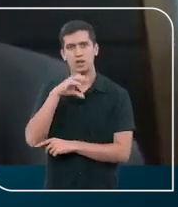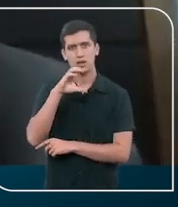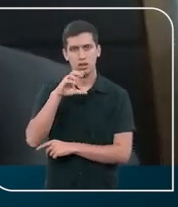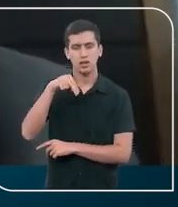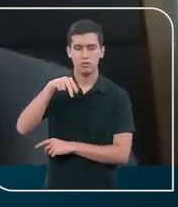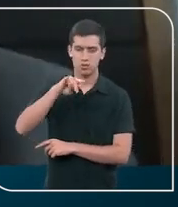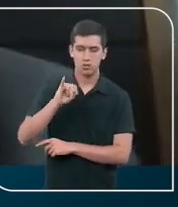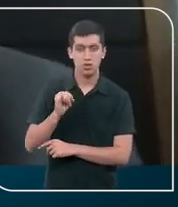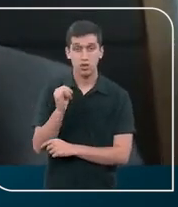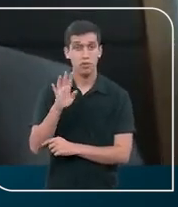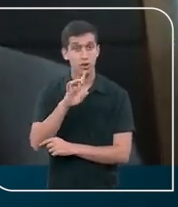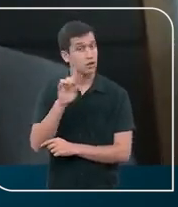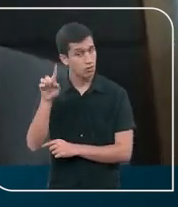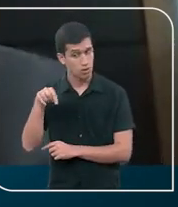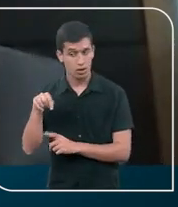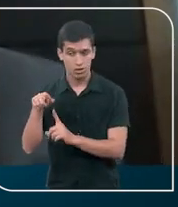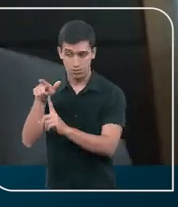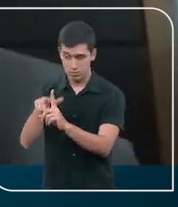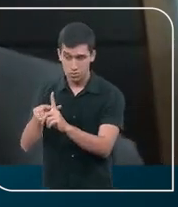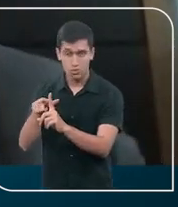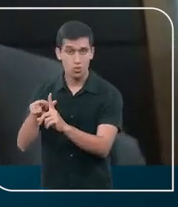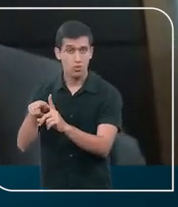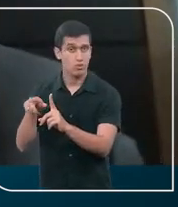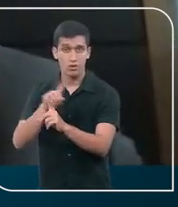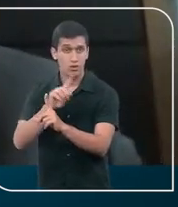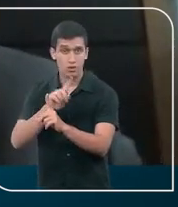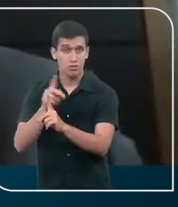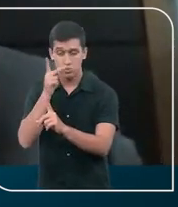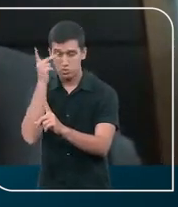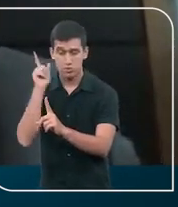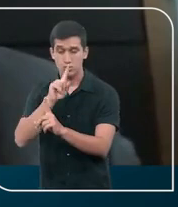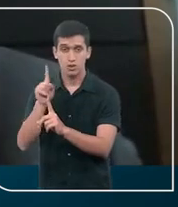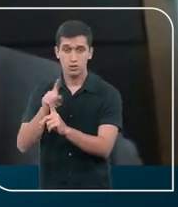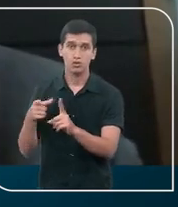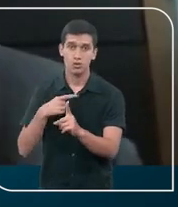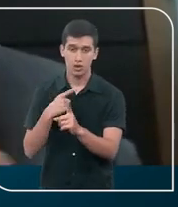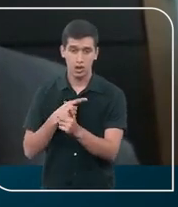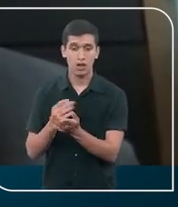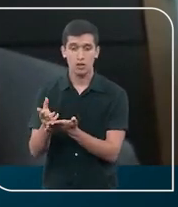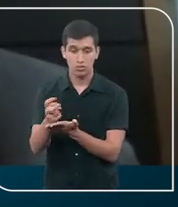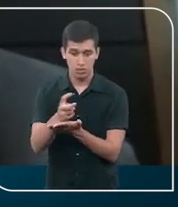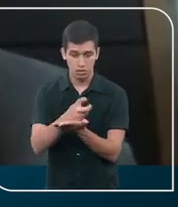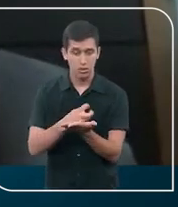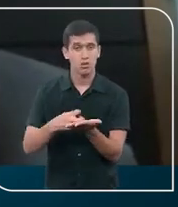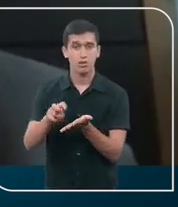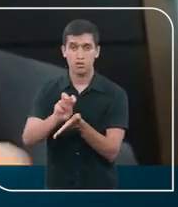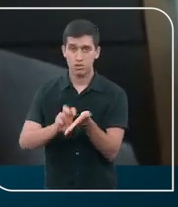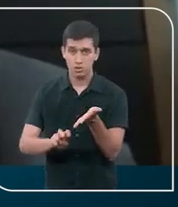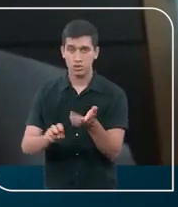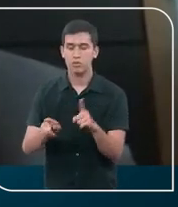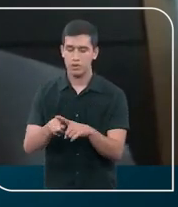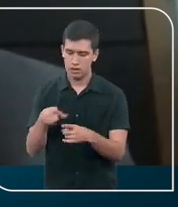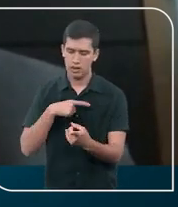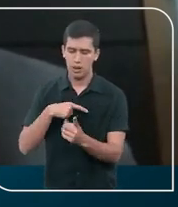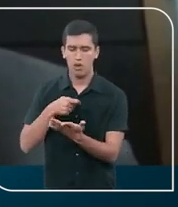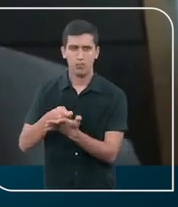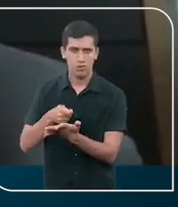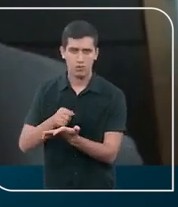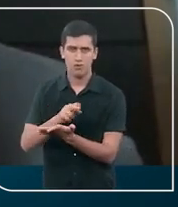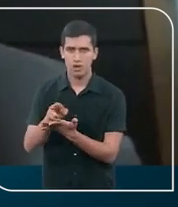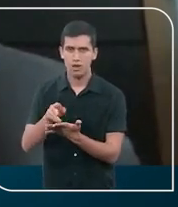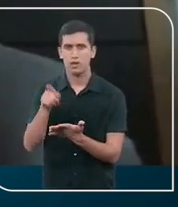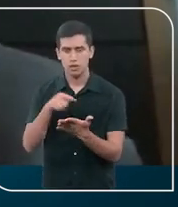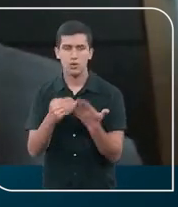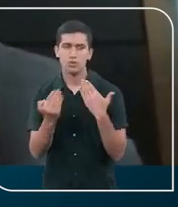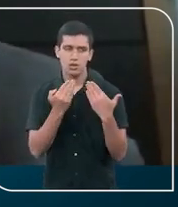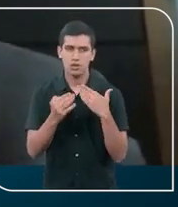não é uma pessoa jurídica, ele retém tributos, ele tem obrigações previdenciárias, ele é equiparado, né, a empresas